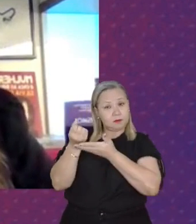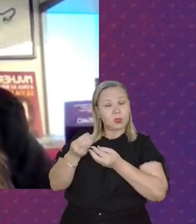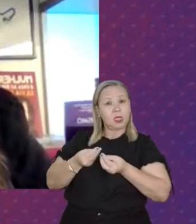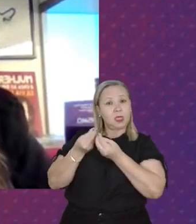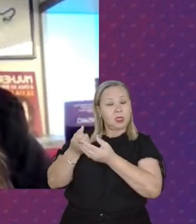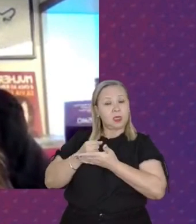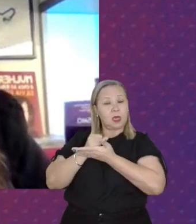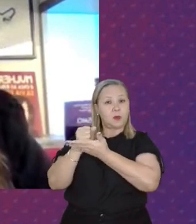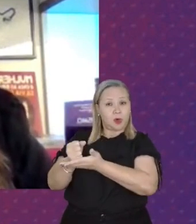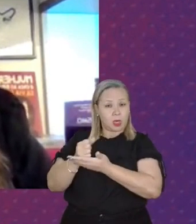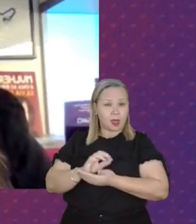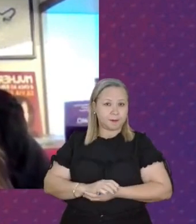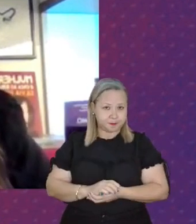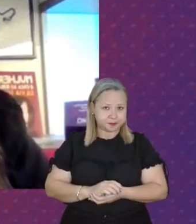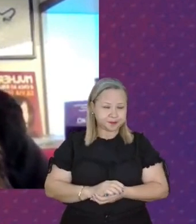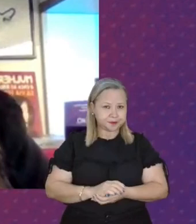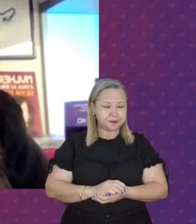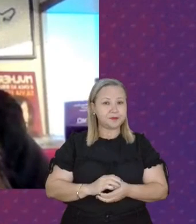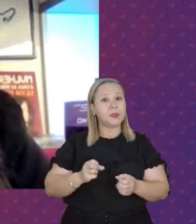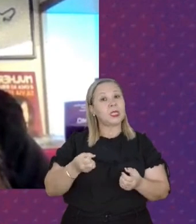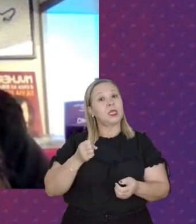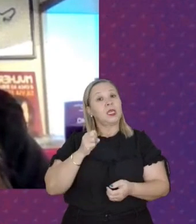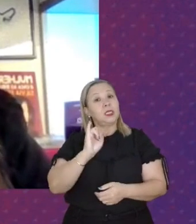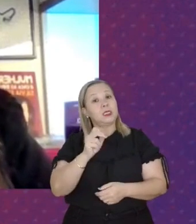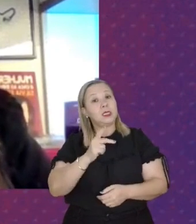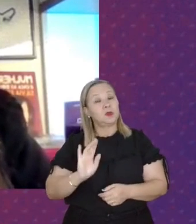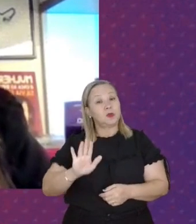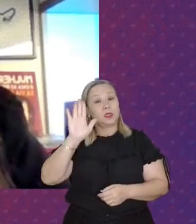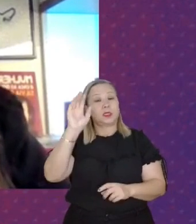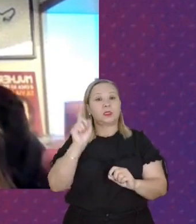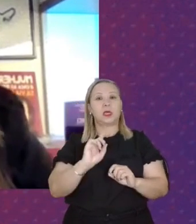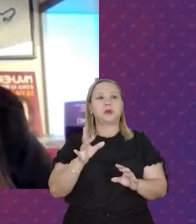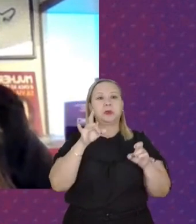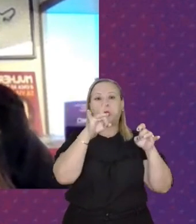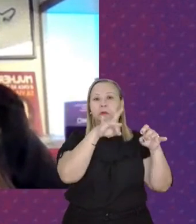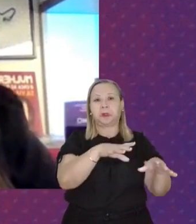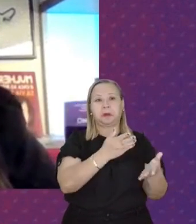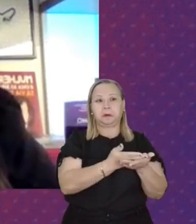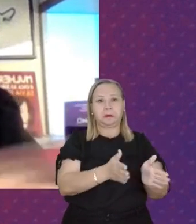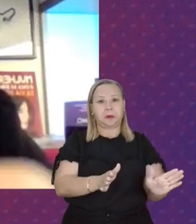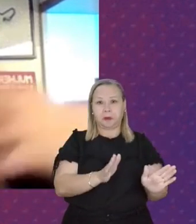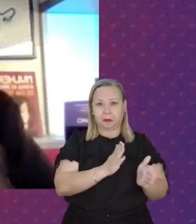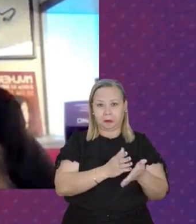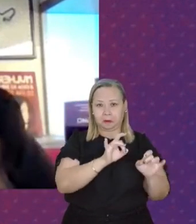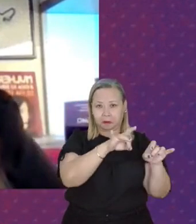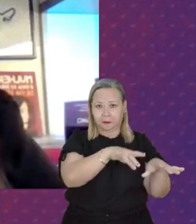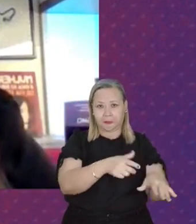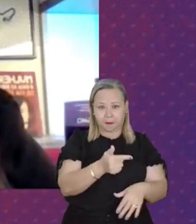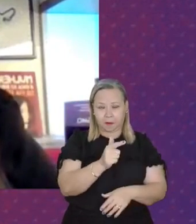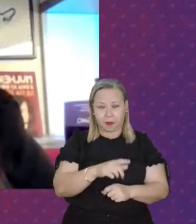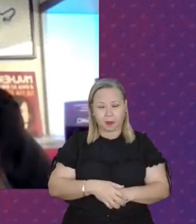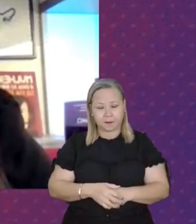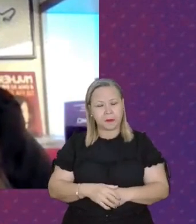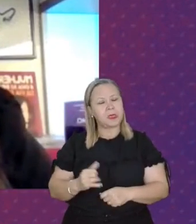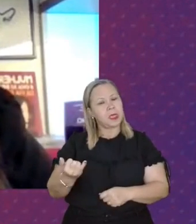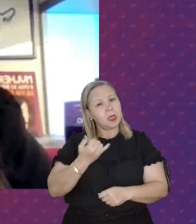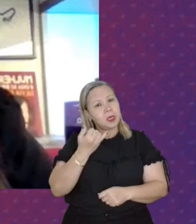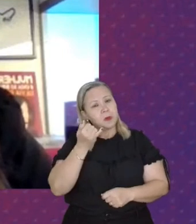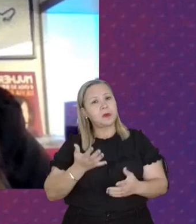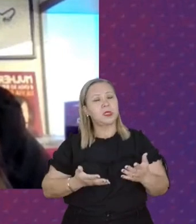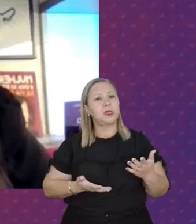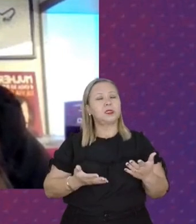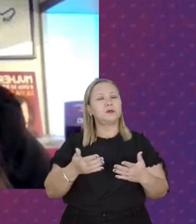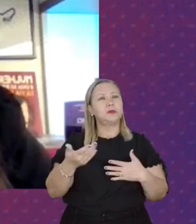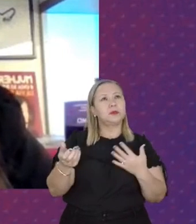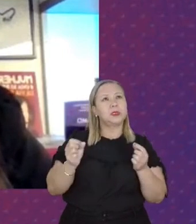realmente oficializada, a sua candidatura não seja realmente oficializada. Então, mas isso é importante porque você movimenta para a campanha, né? Você, de alguma